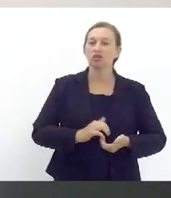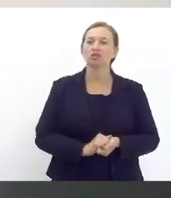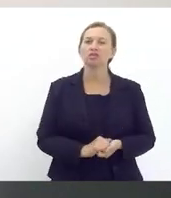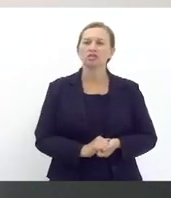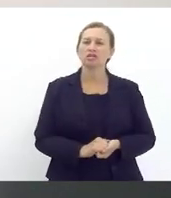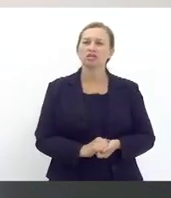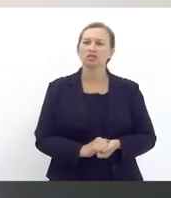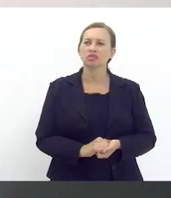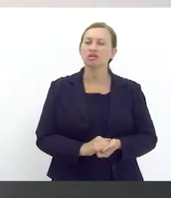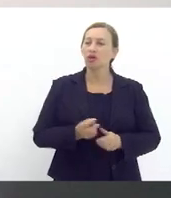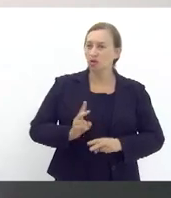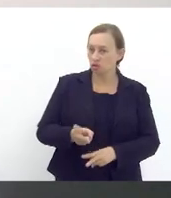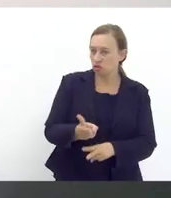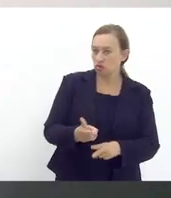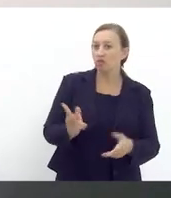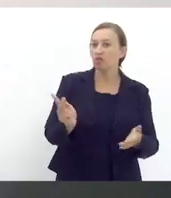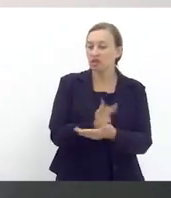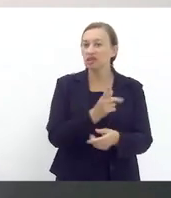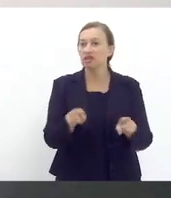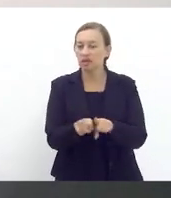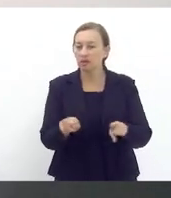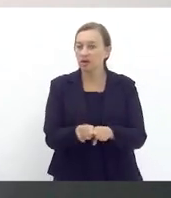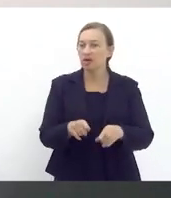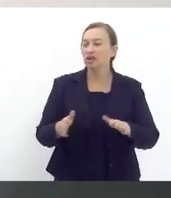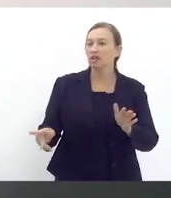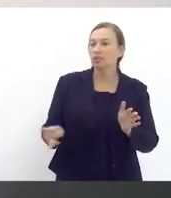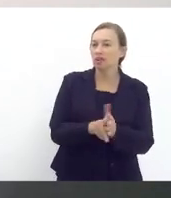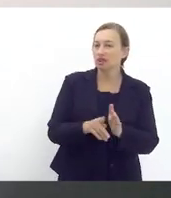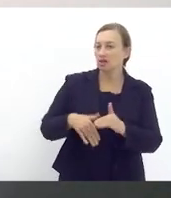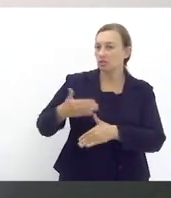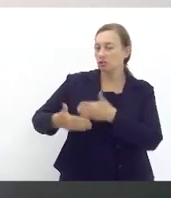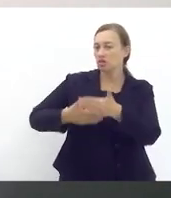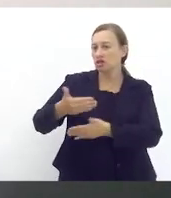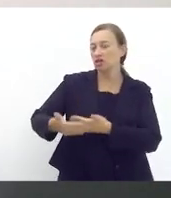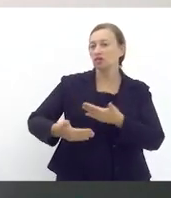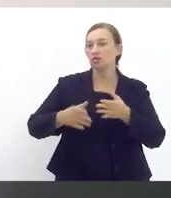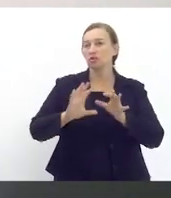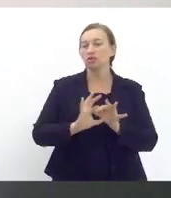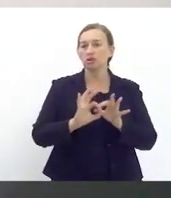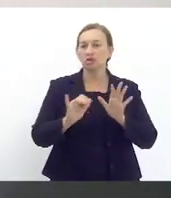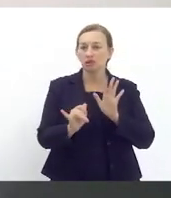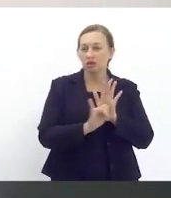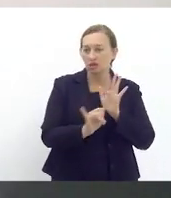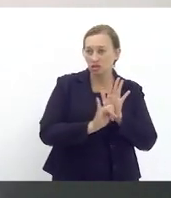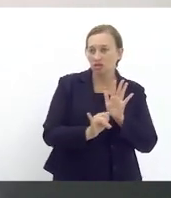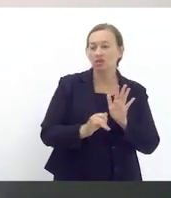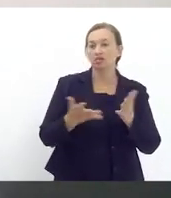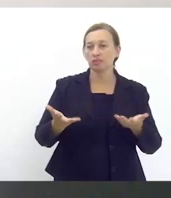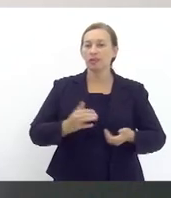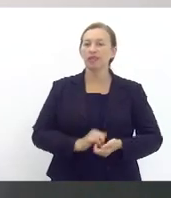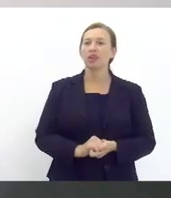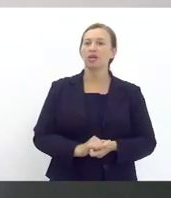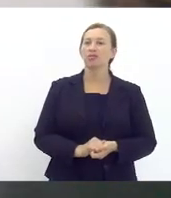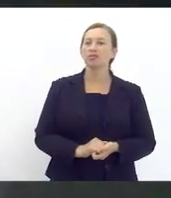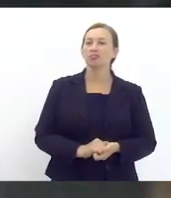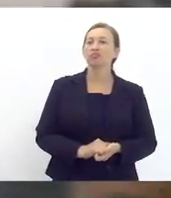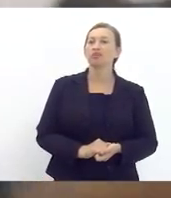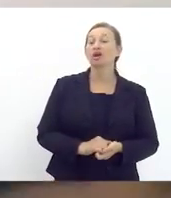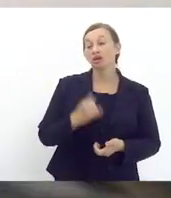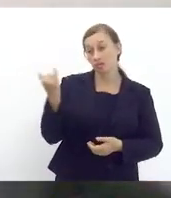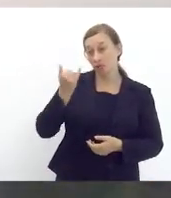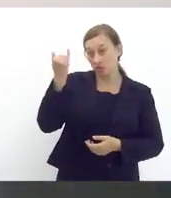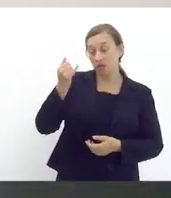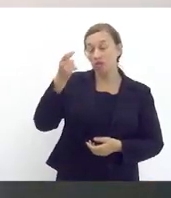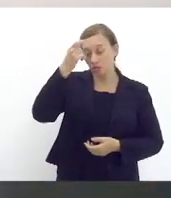que vão continuar ocorrer também e faz parte do processo de construção inclusive dos editais como eles vão se consolidar na prática então também é importante